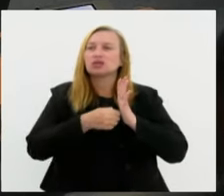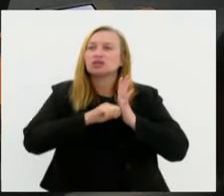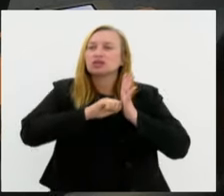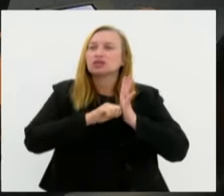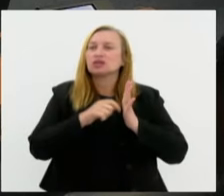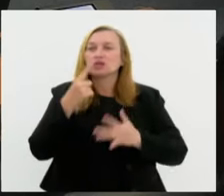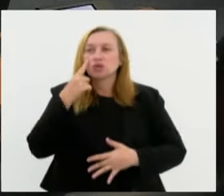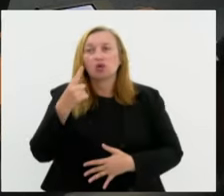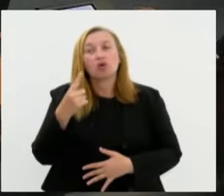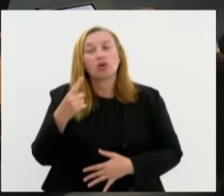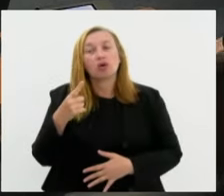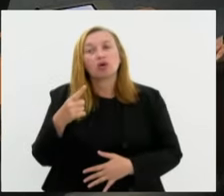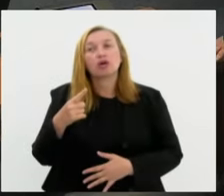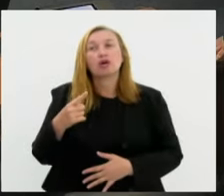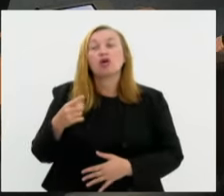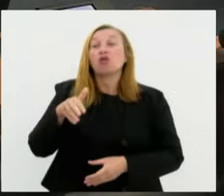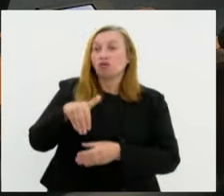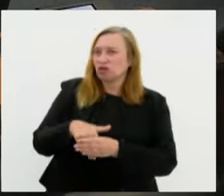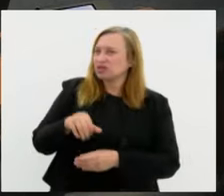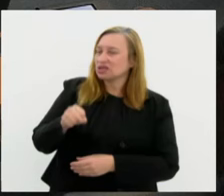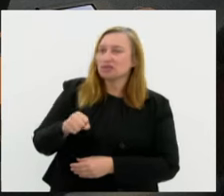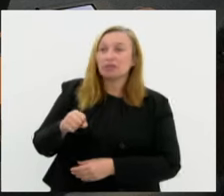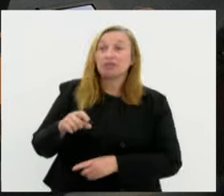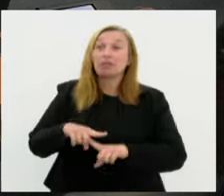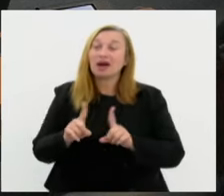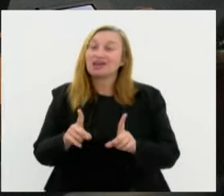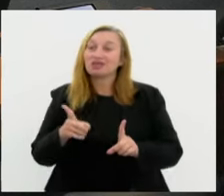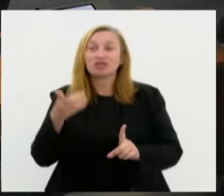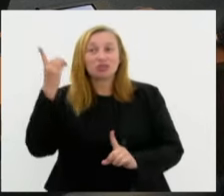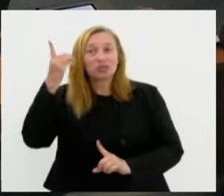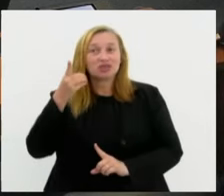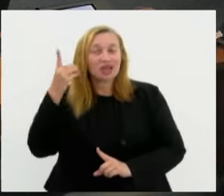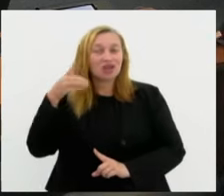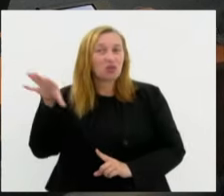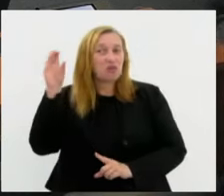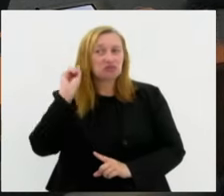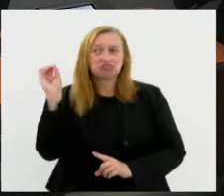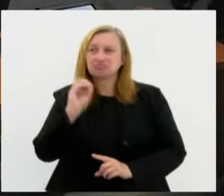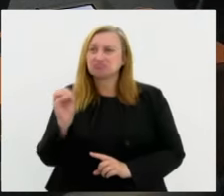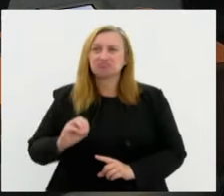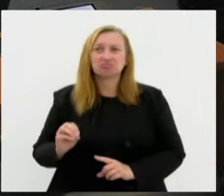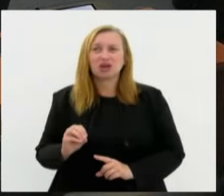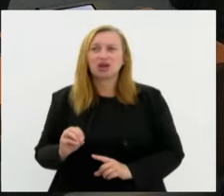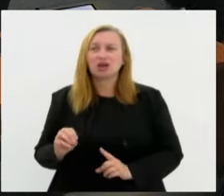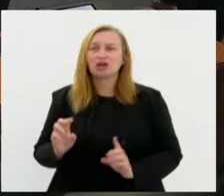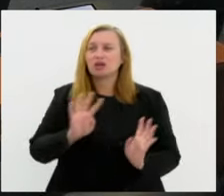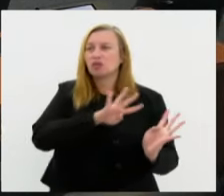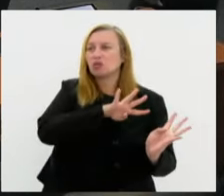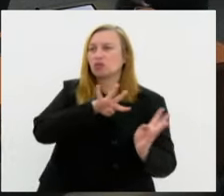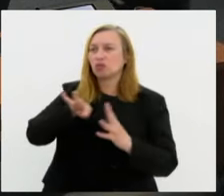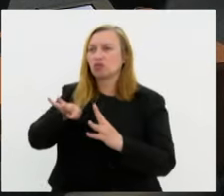Eu estou vendo o senhor falar voto sim, mas ninguém aqui está ouvindo. Não sei se está disponível a imagem.